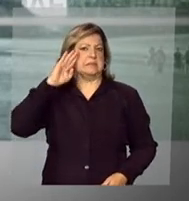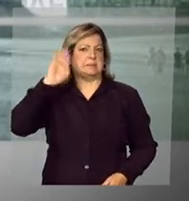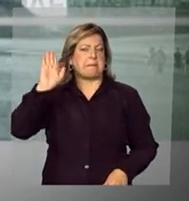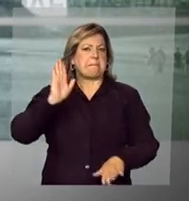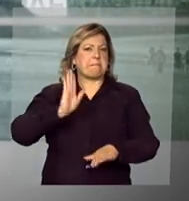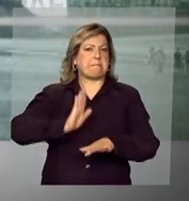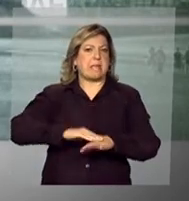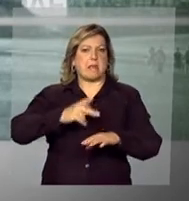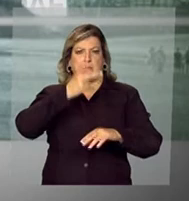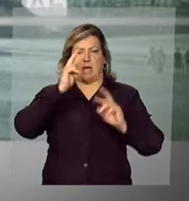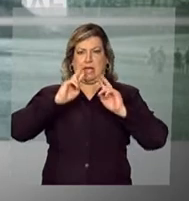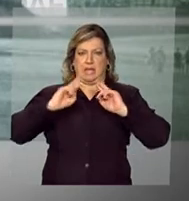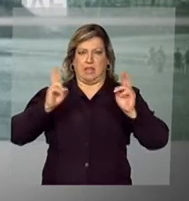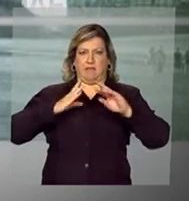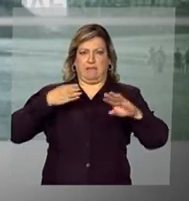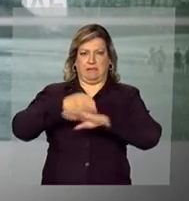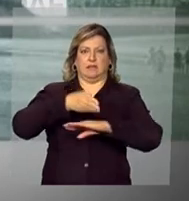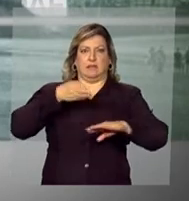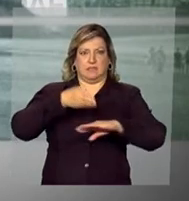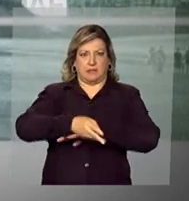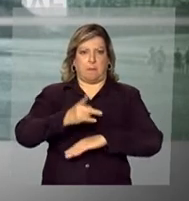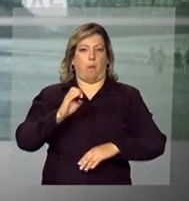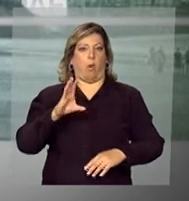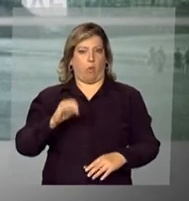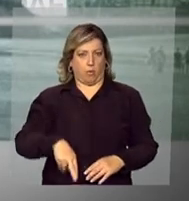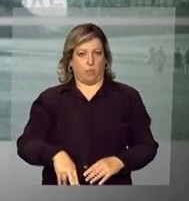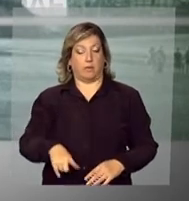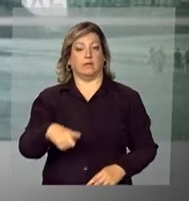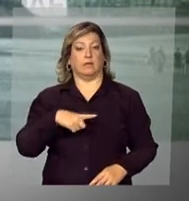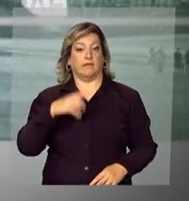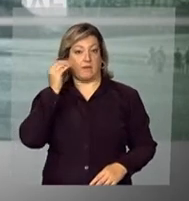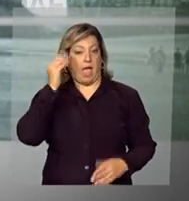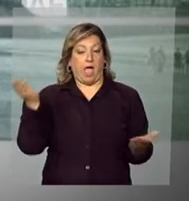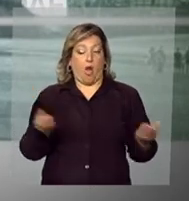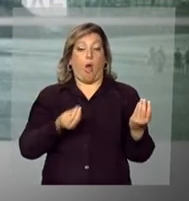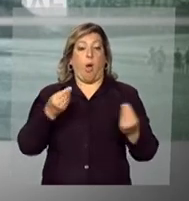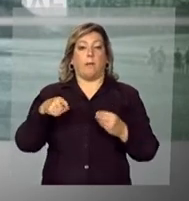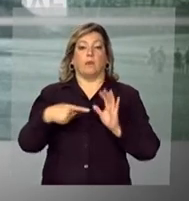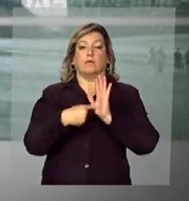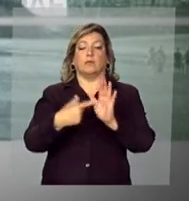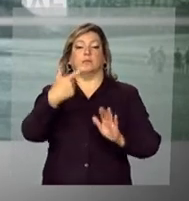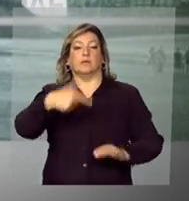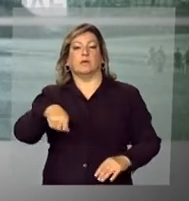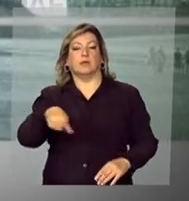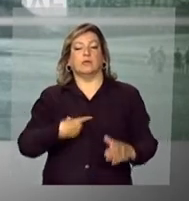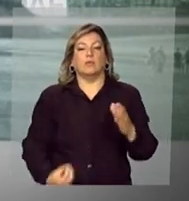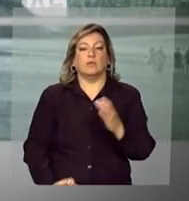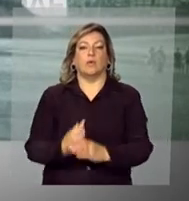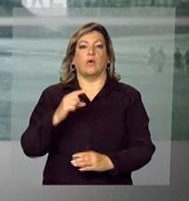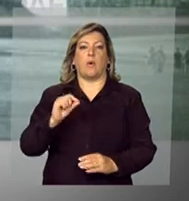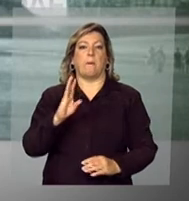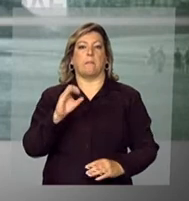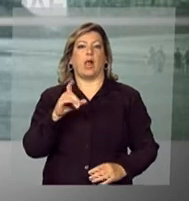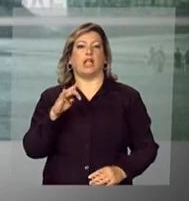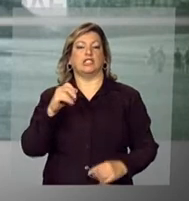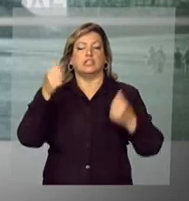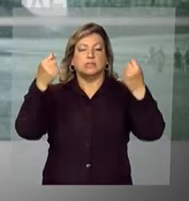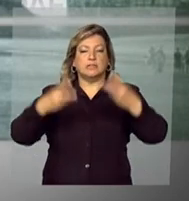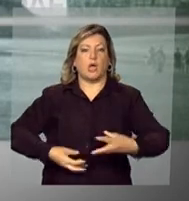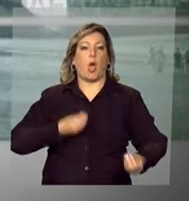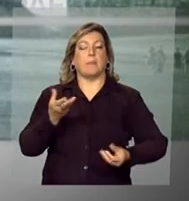assunto que mais levou a população a registrar as reclamações assista agora a reapresentação do lançamento do boletim